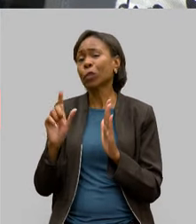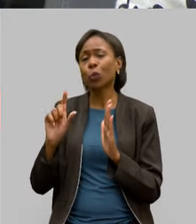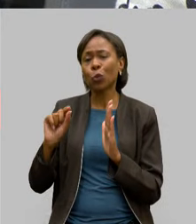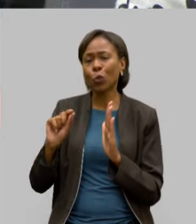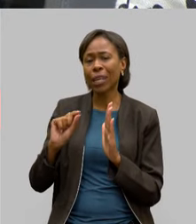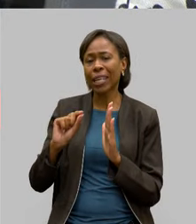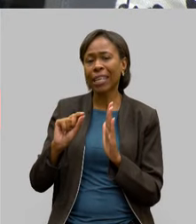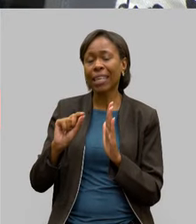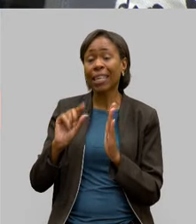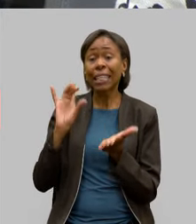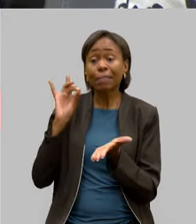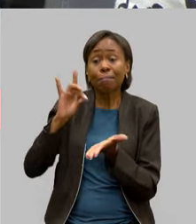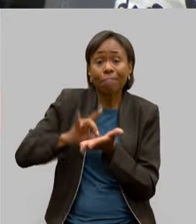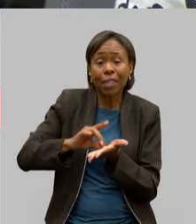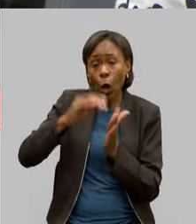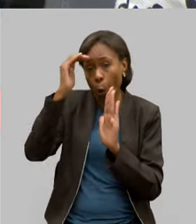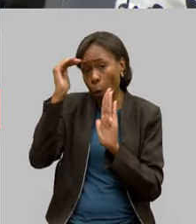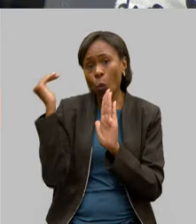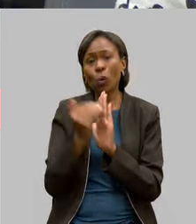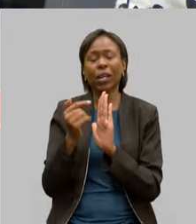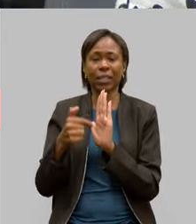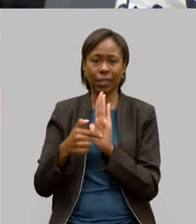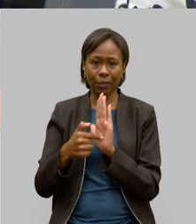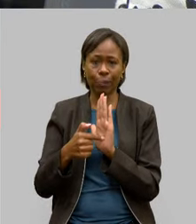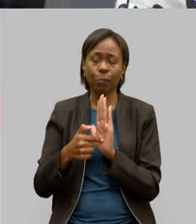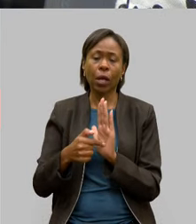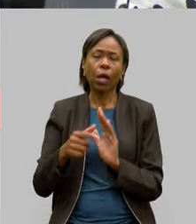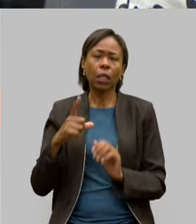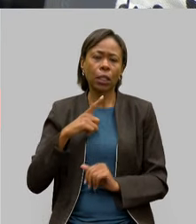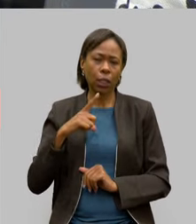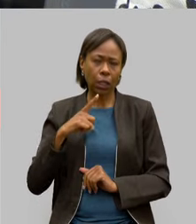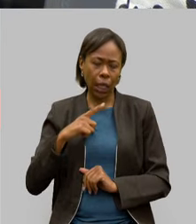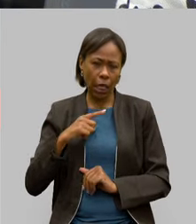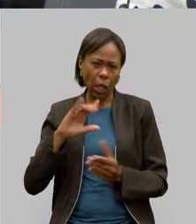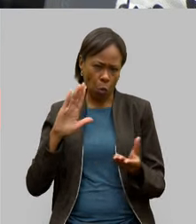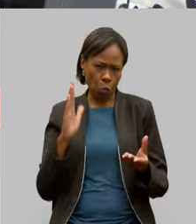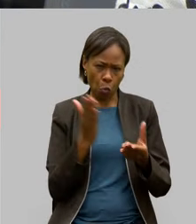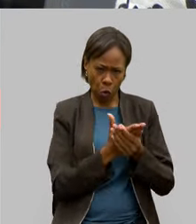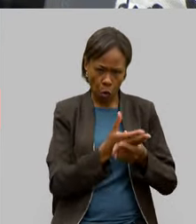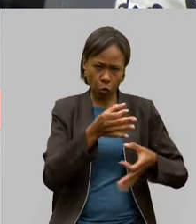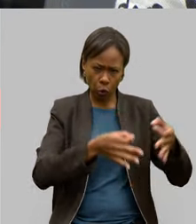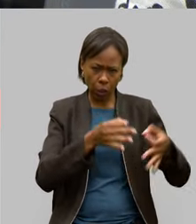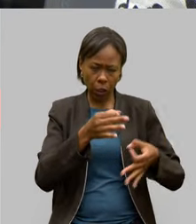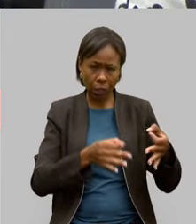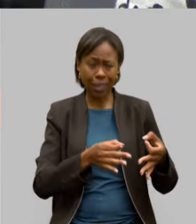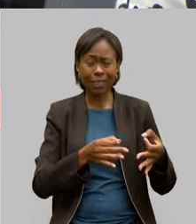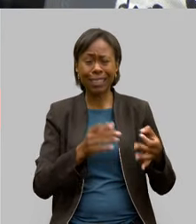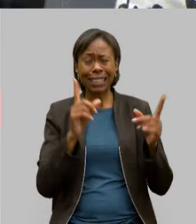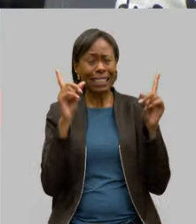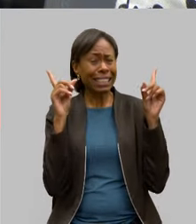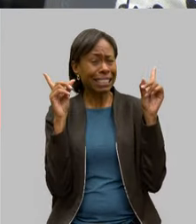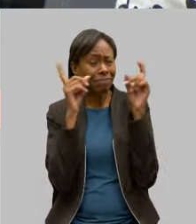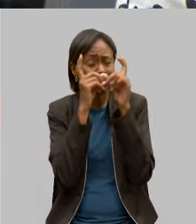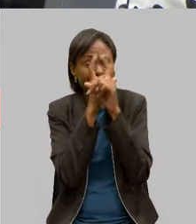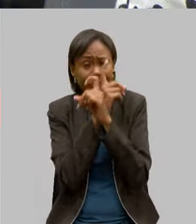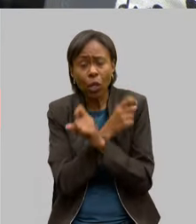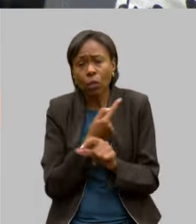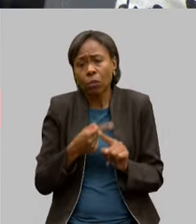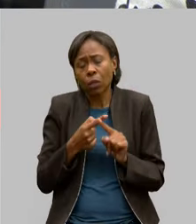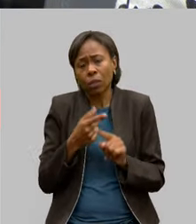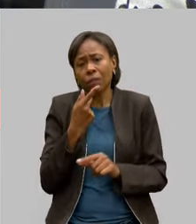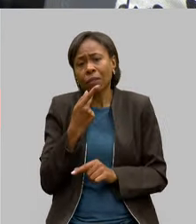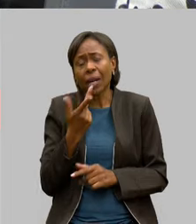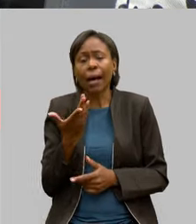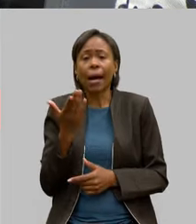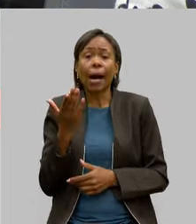disso eh nós temos no caso da judicialização uma dificuldade imensa que a gente né da pessoa quando a pessoa